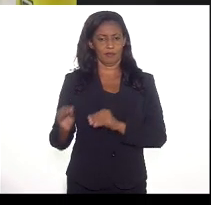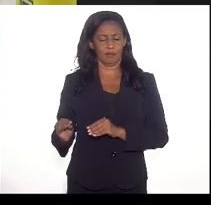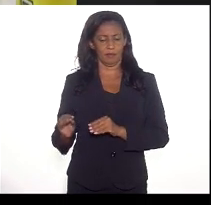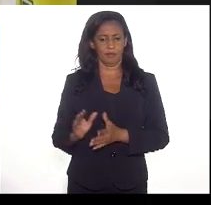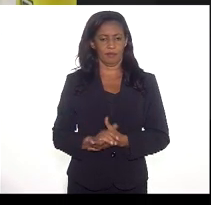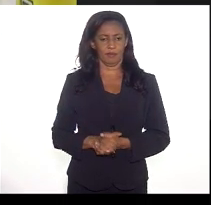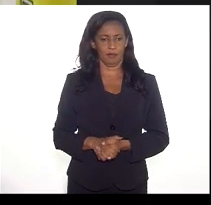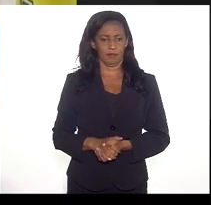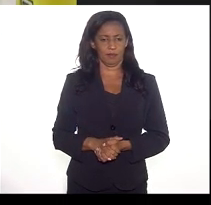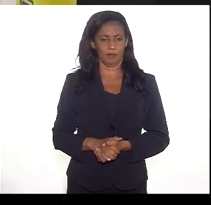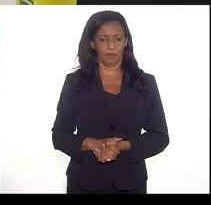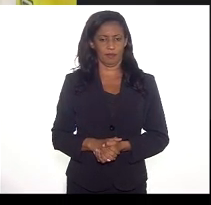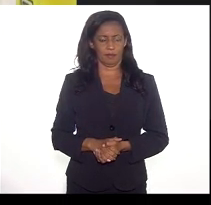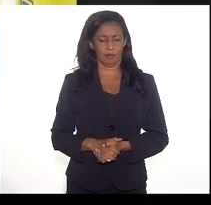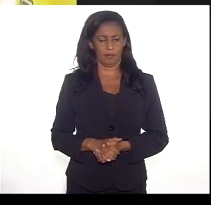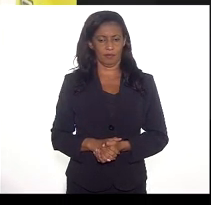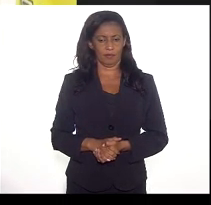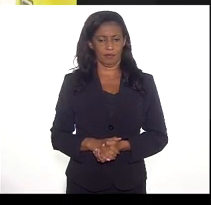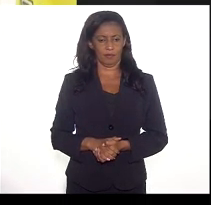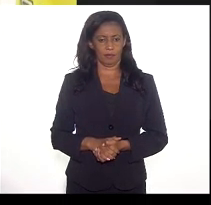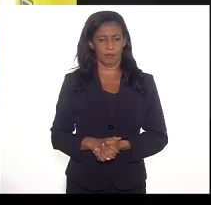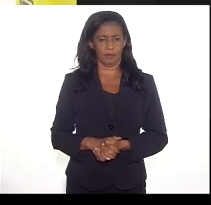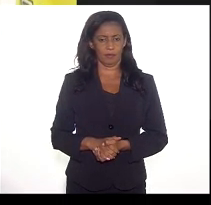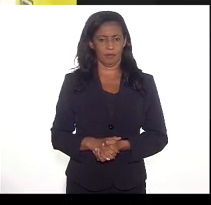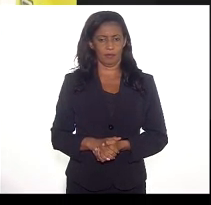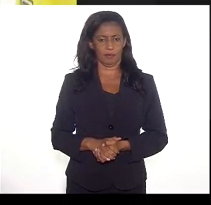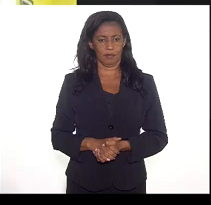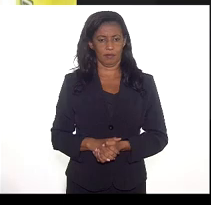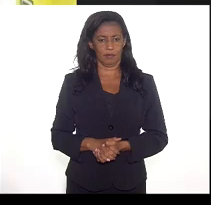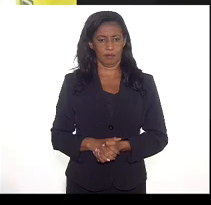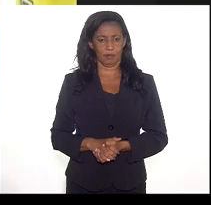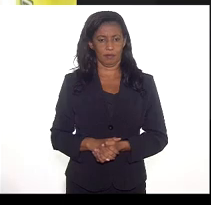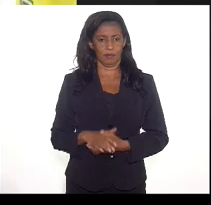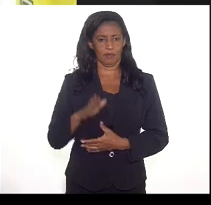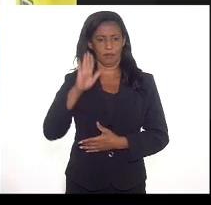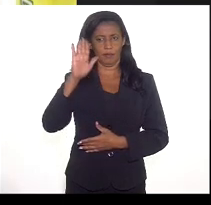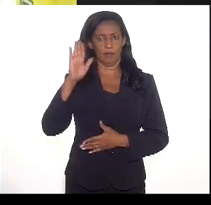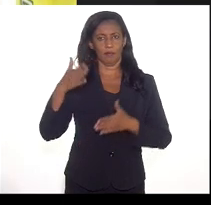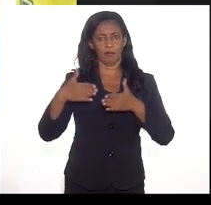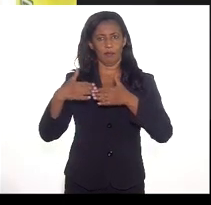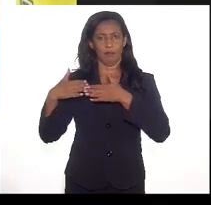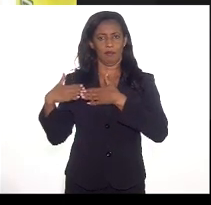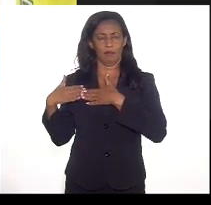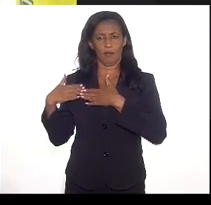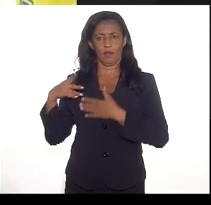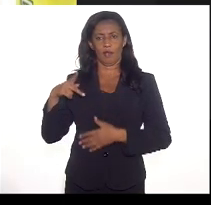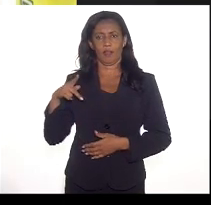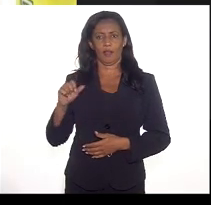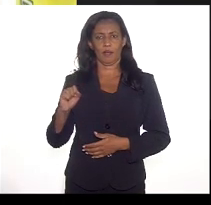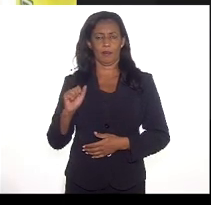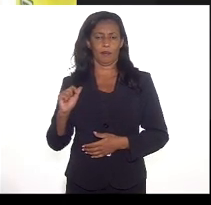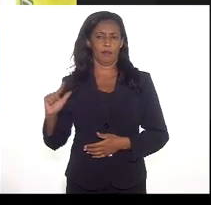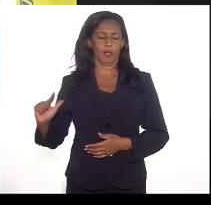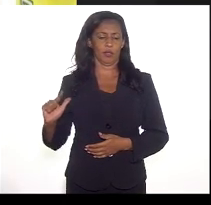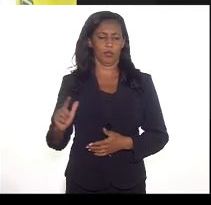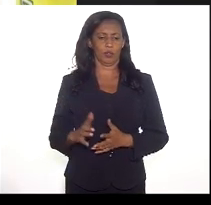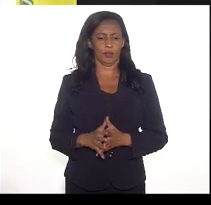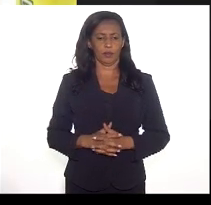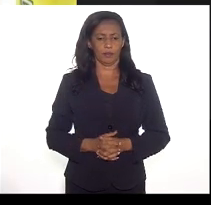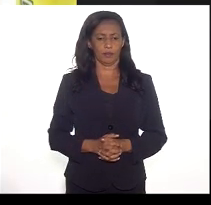promulgação. Senhor presidente, abstenção da bancada do PSOL, por favor. Registrada a abstenção da bancada